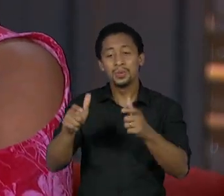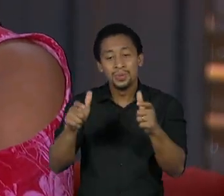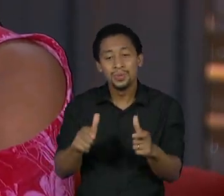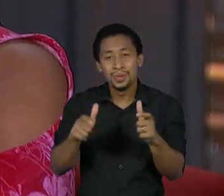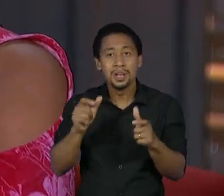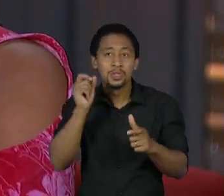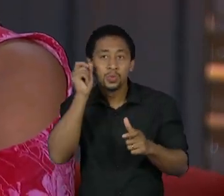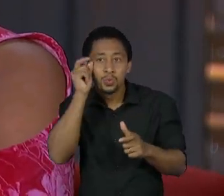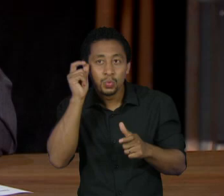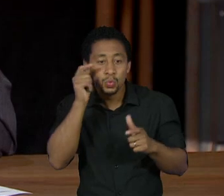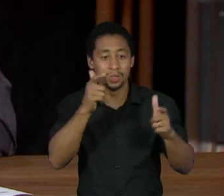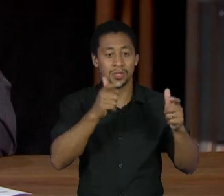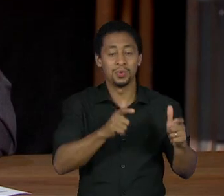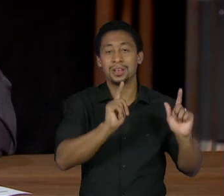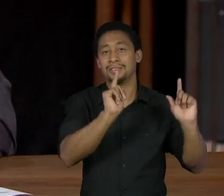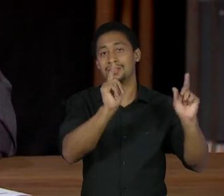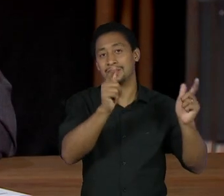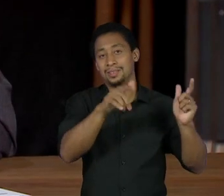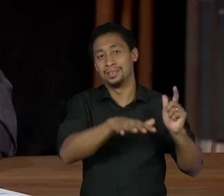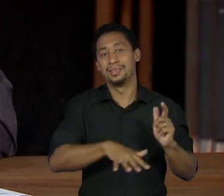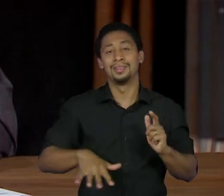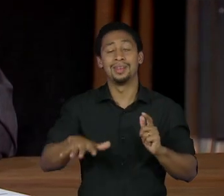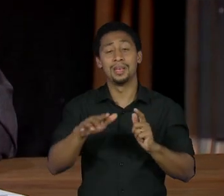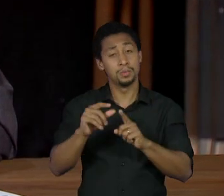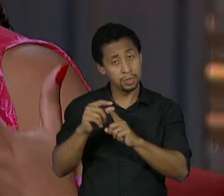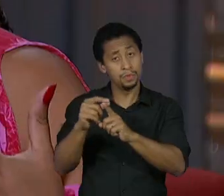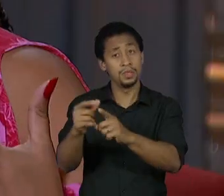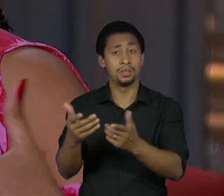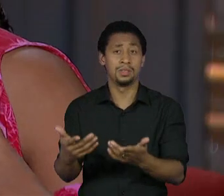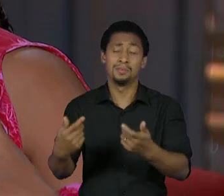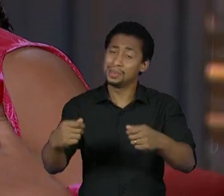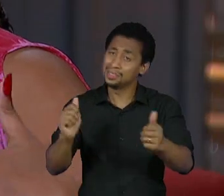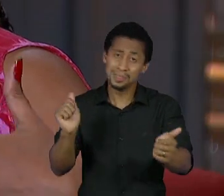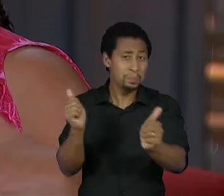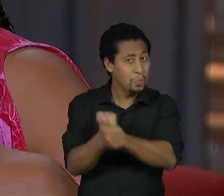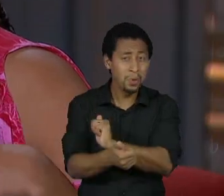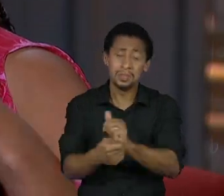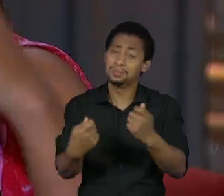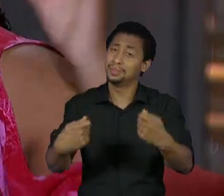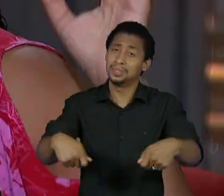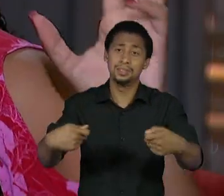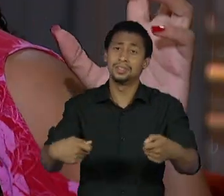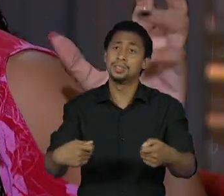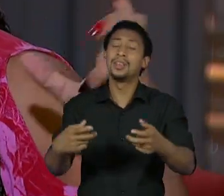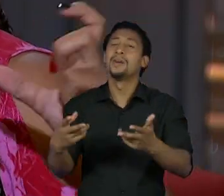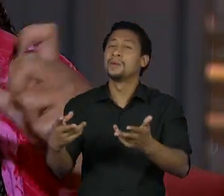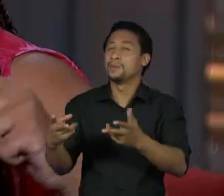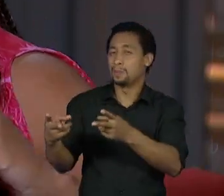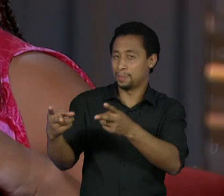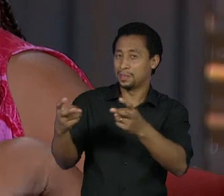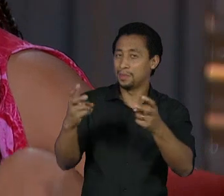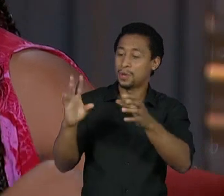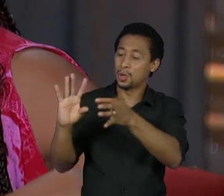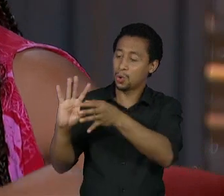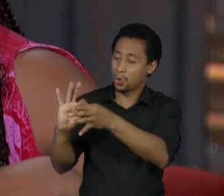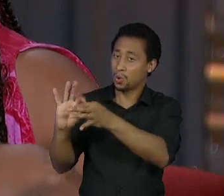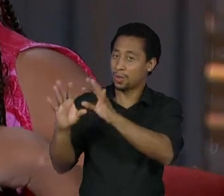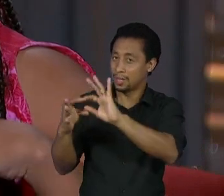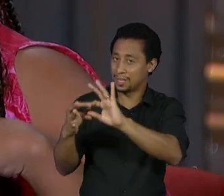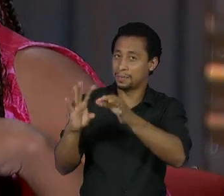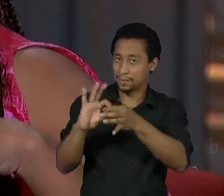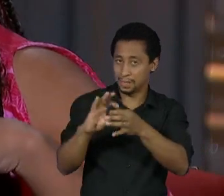lazer nas periferias, de esporte. A gente está vendo agora, por exemplo, né, a questão das Olimpíadas no ano